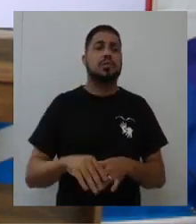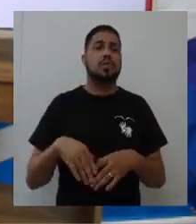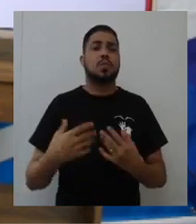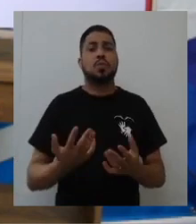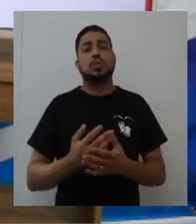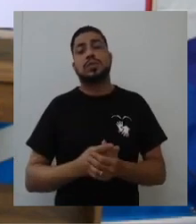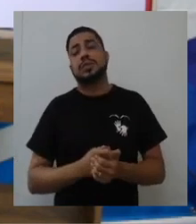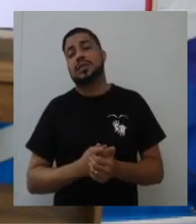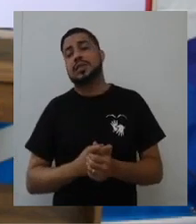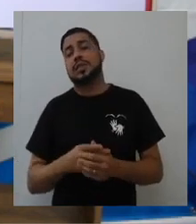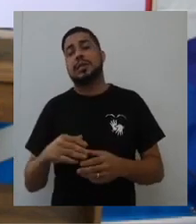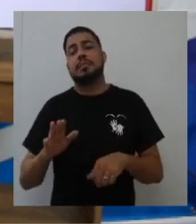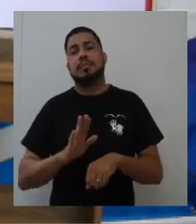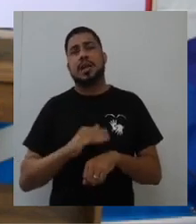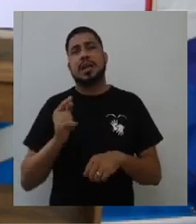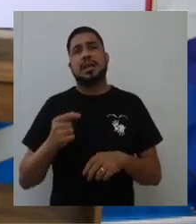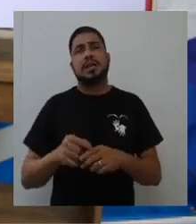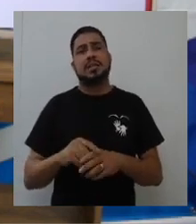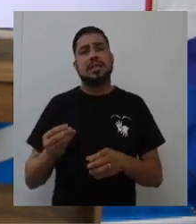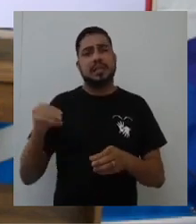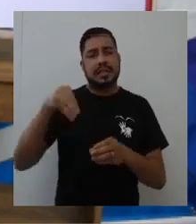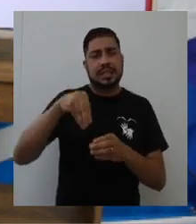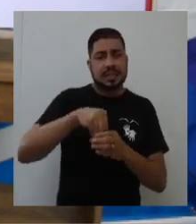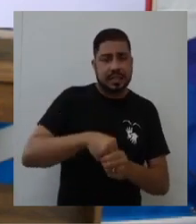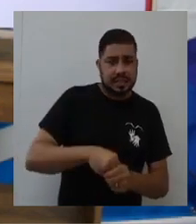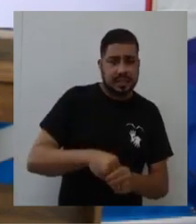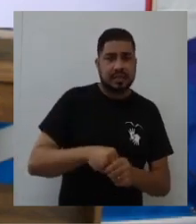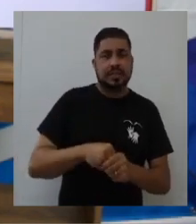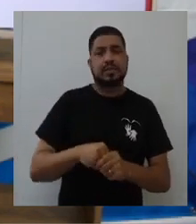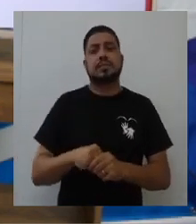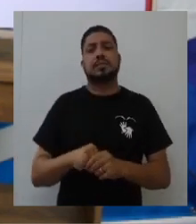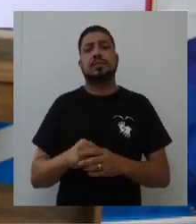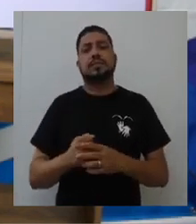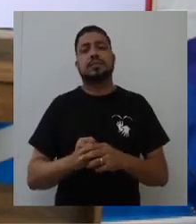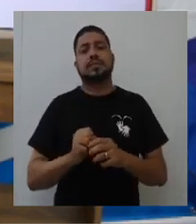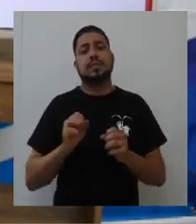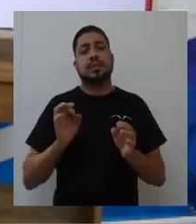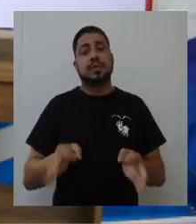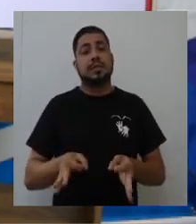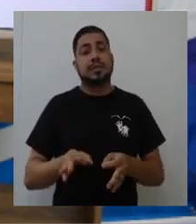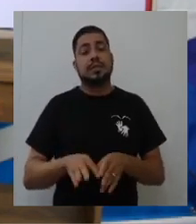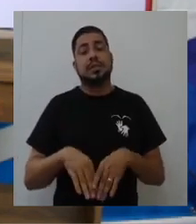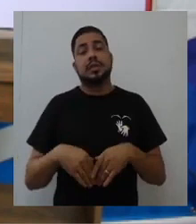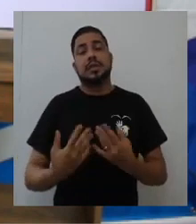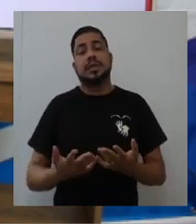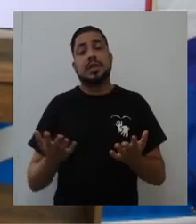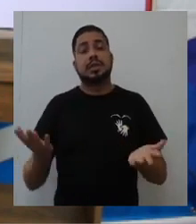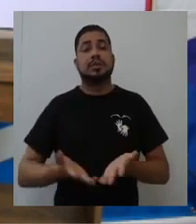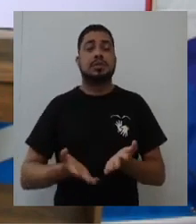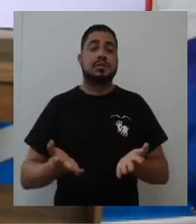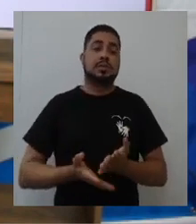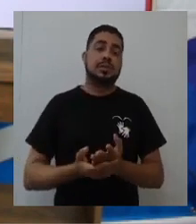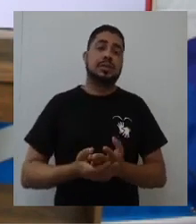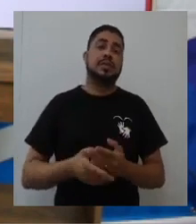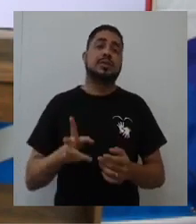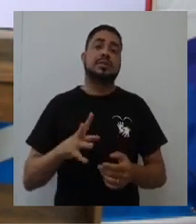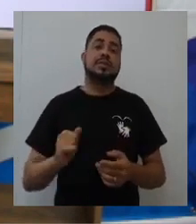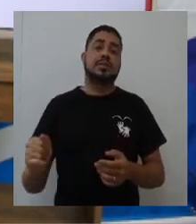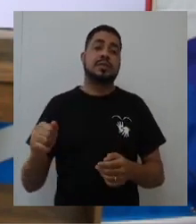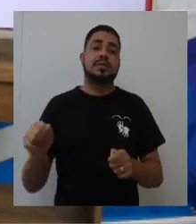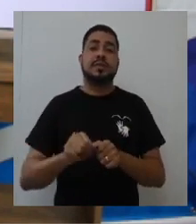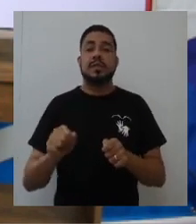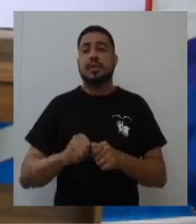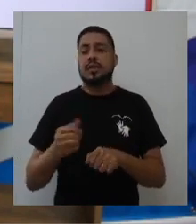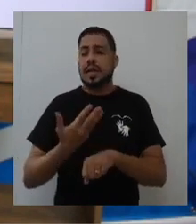ou seja, é algo mais internalizado, é algo que vem para dentro, certo? E aí agora a gente vai fazer